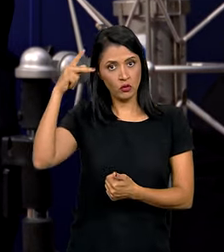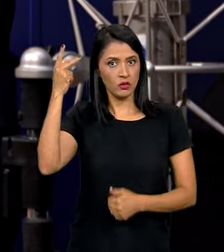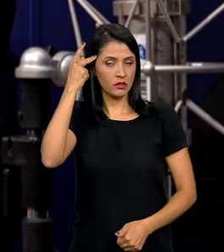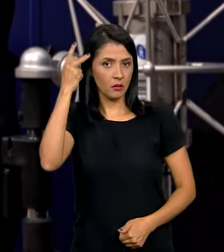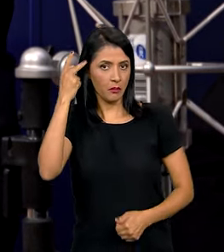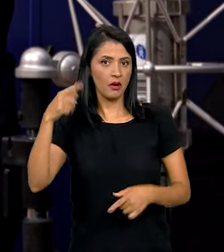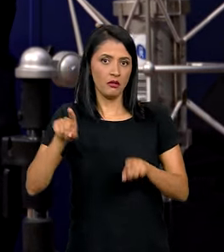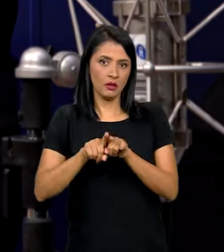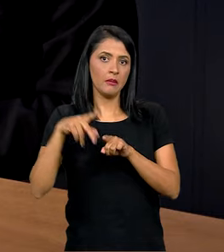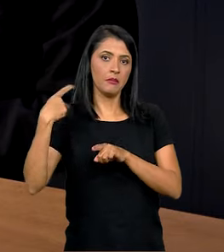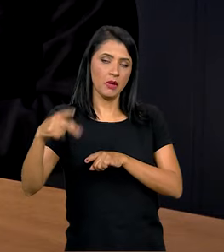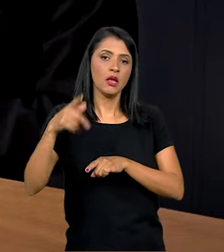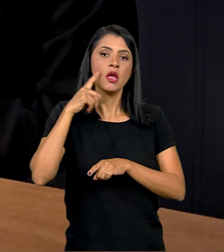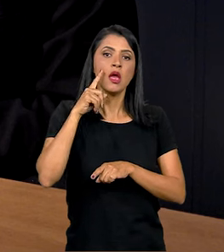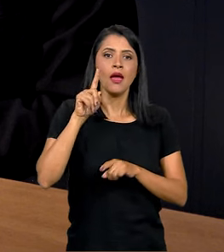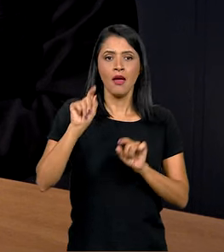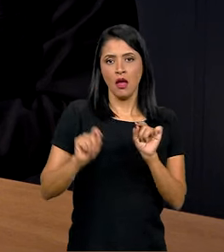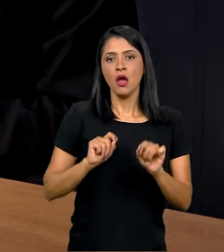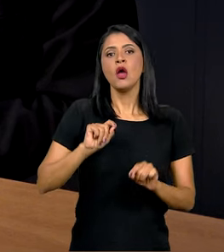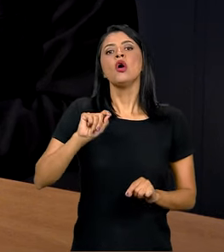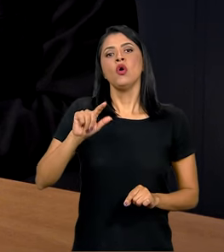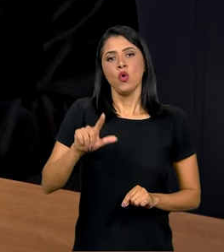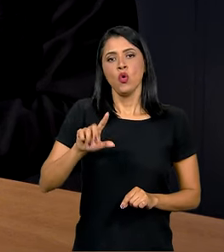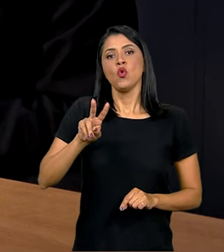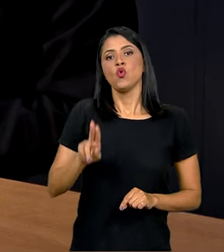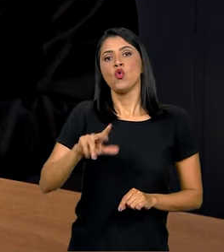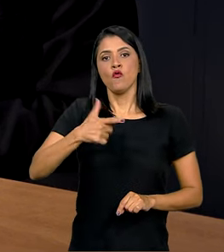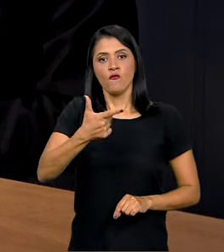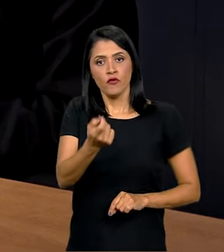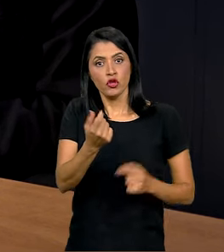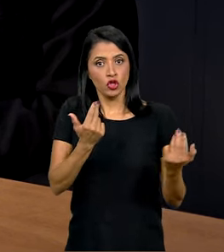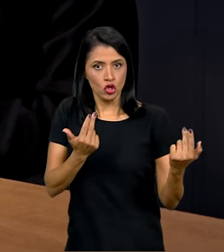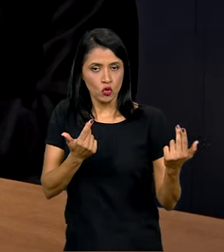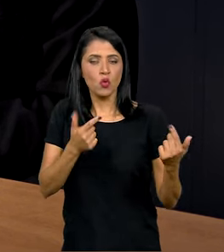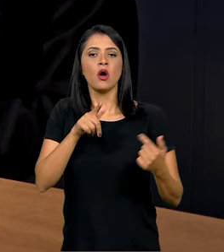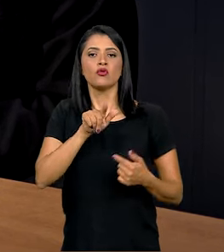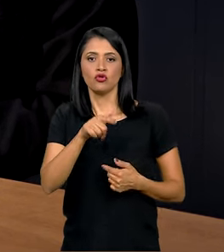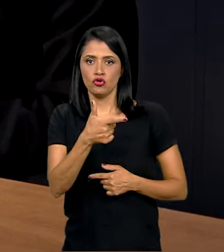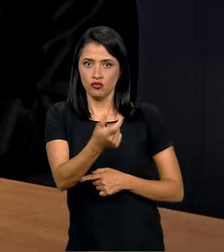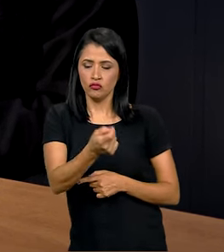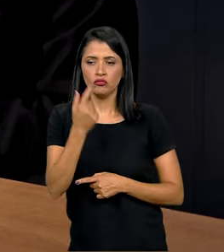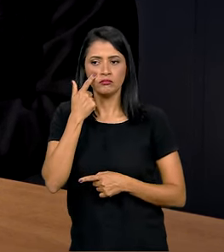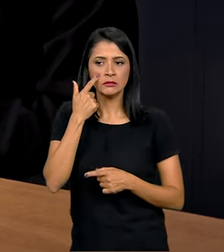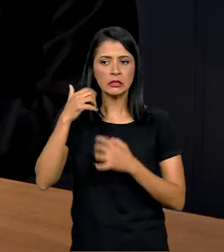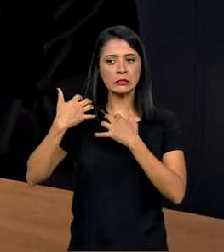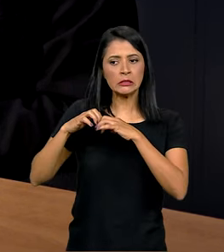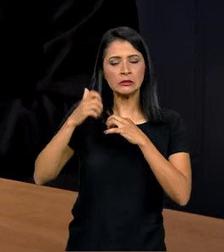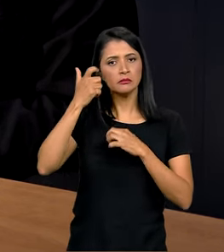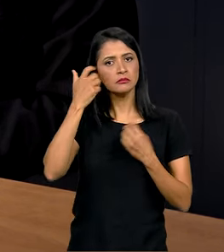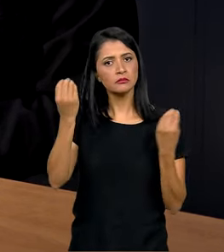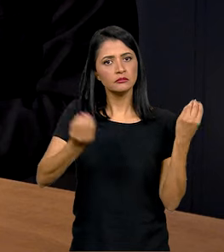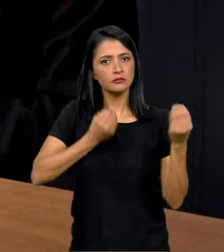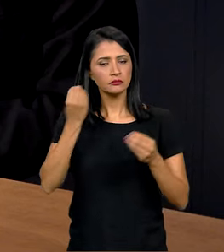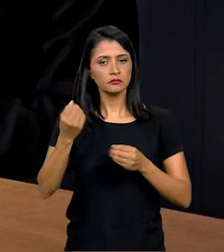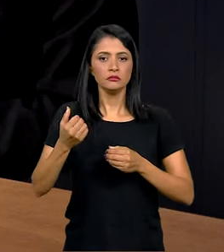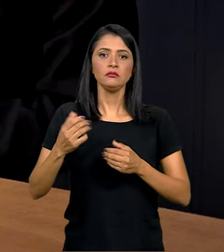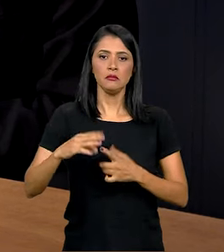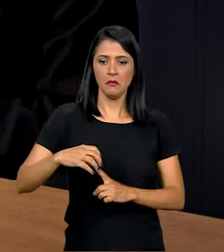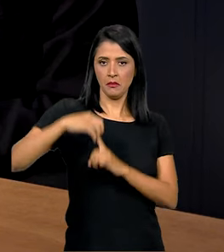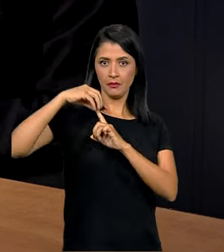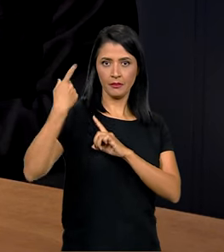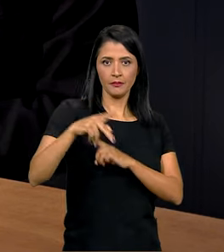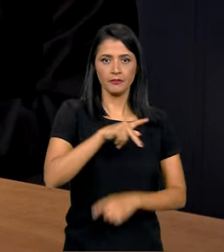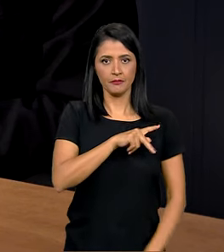Sherpa do Urban 20 na cidade o 20 assim como o G20 a gente e tá refletindo as prioridades da presidência